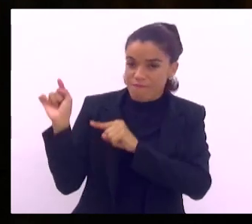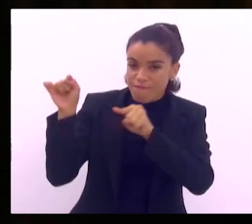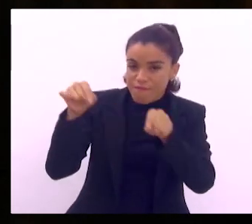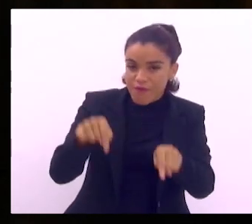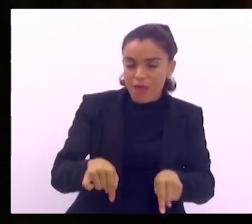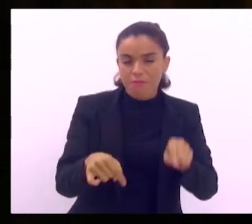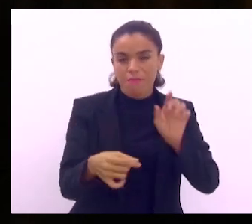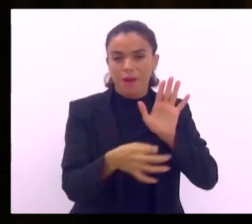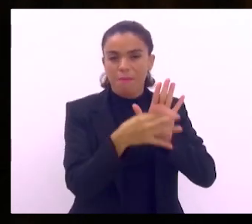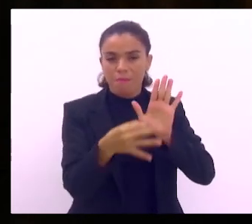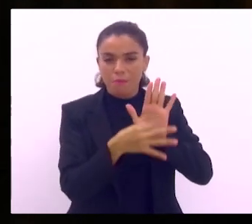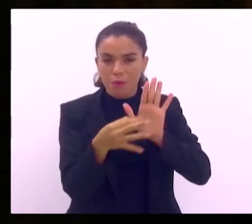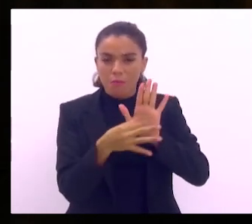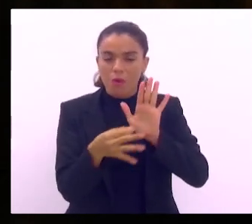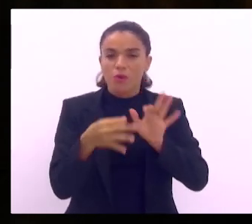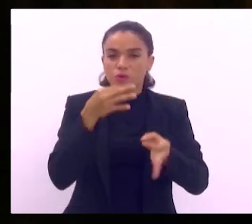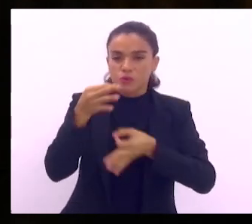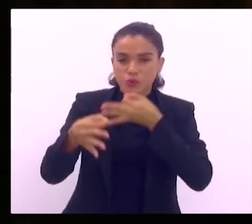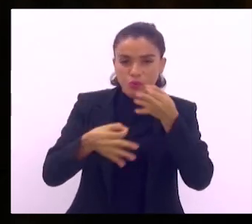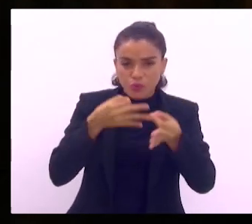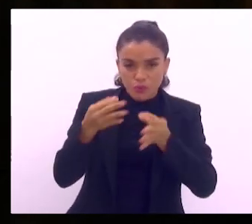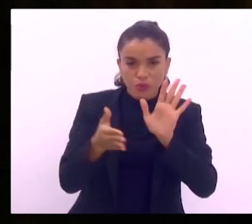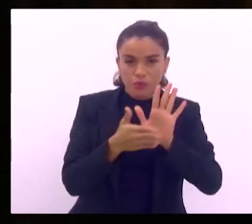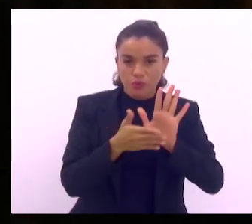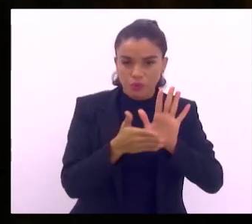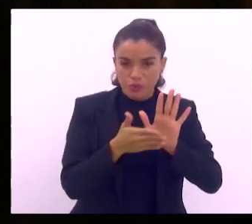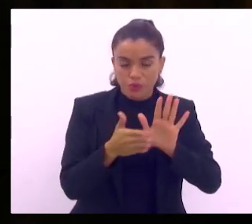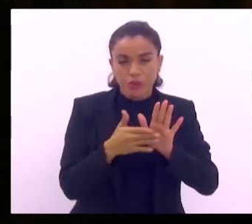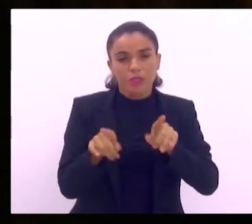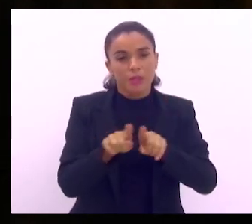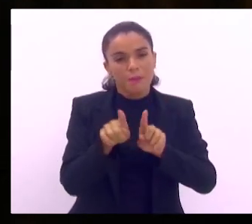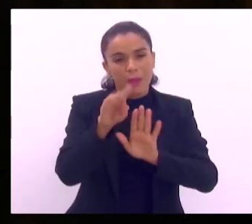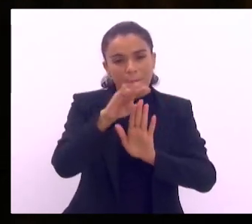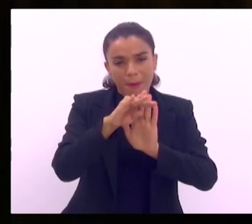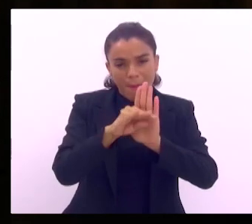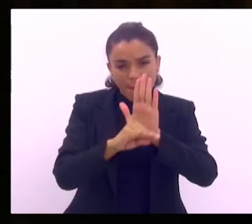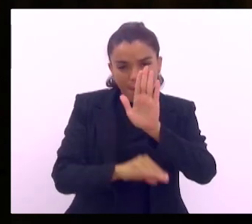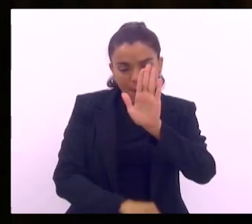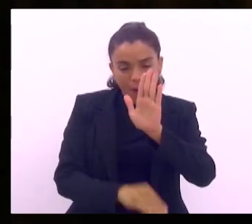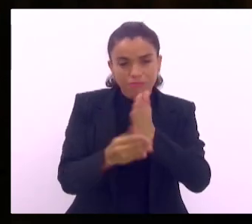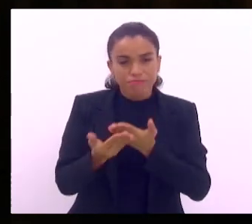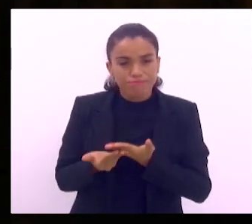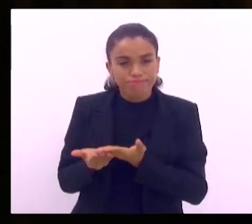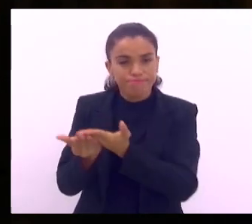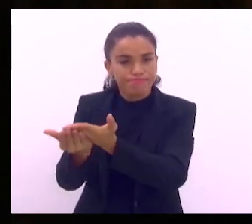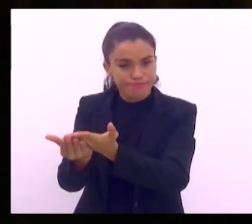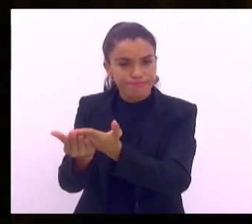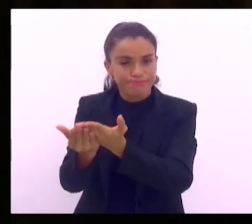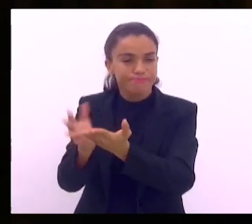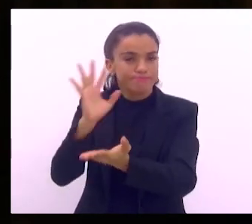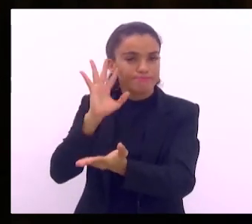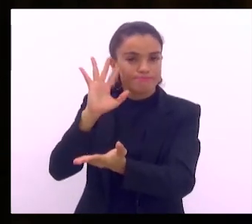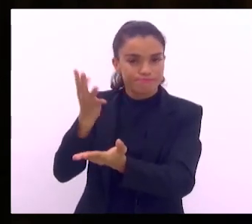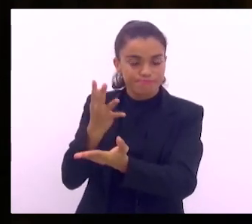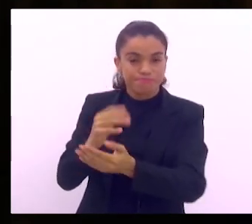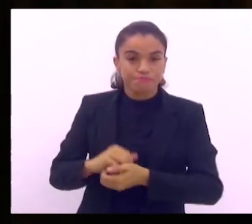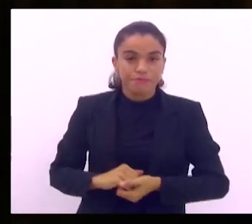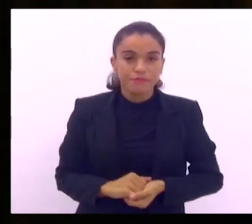para afirmar compromissos, para alinharmos um encaminhamento que seja assertivo e conclusivo.